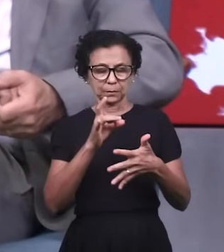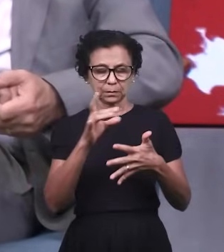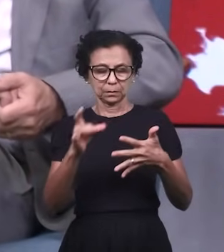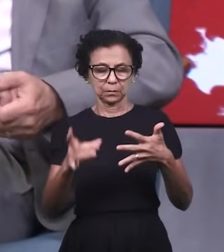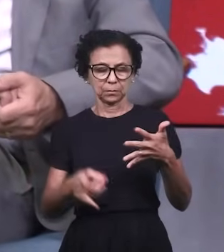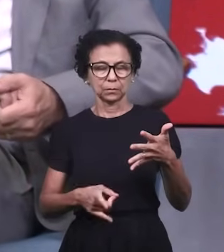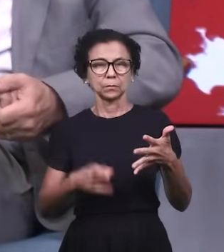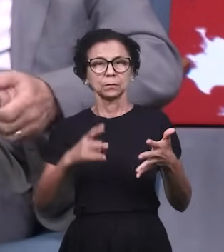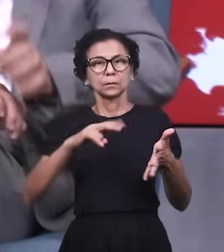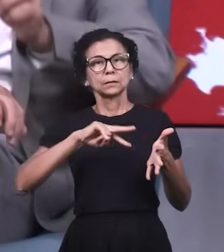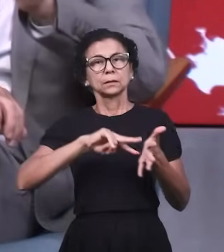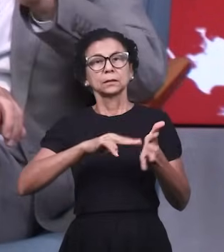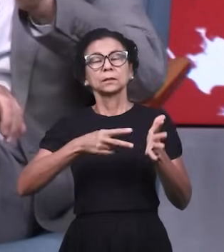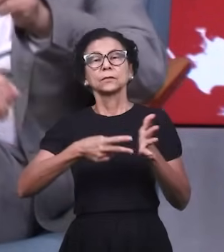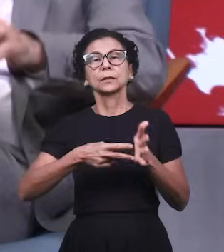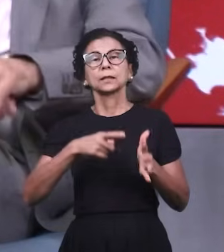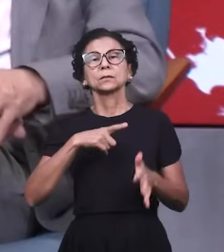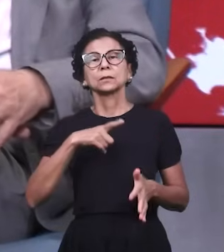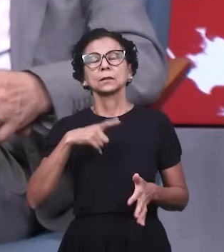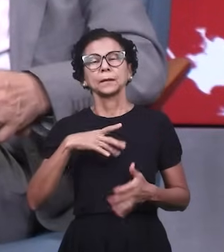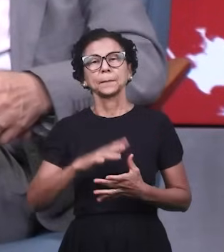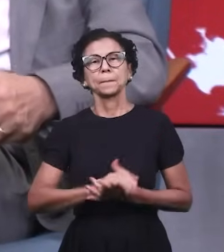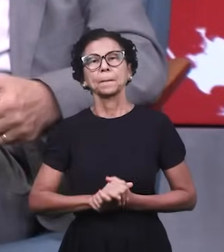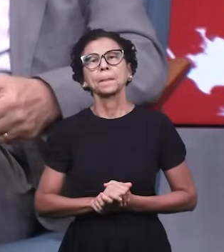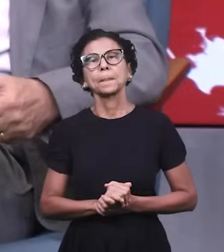significado. O quinto dom,